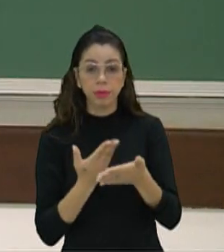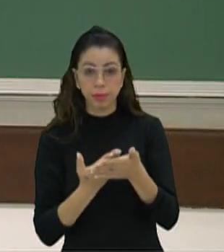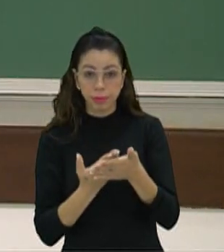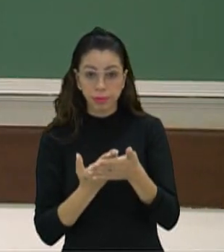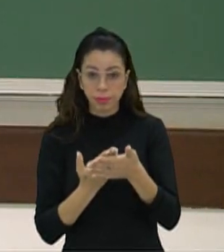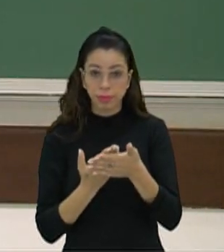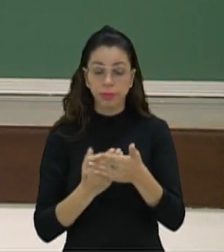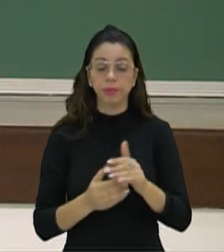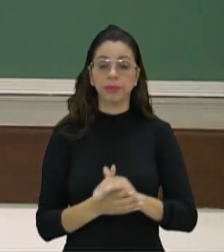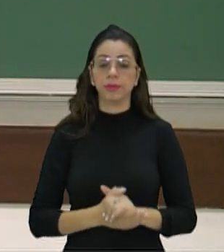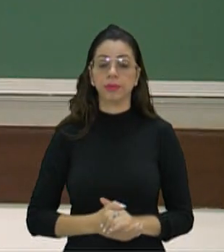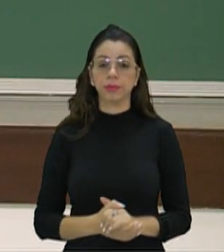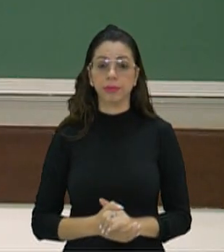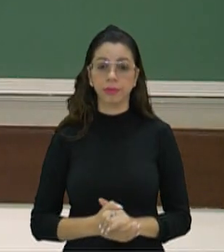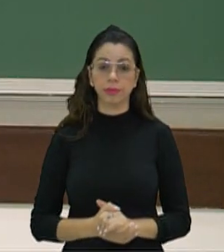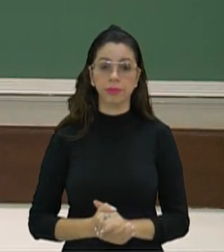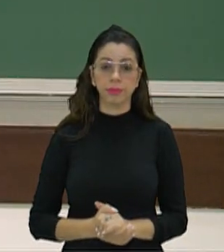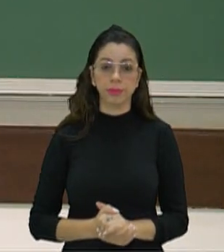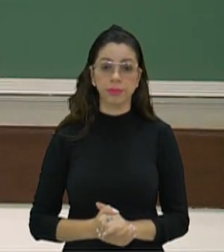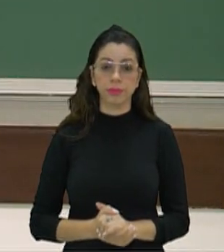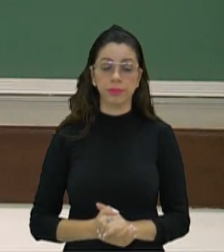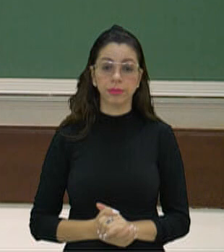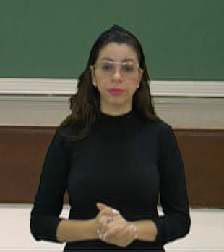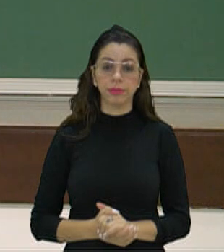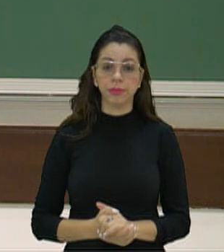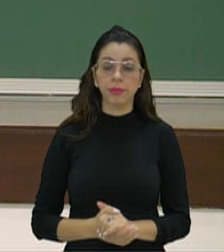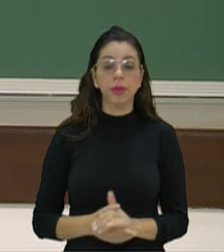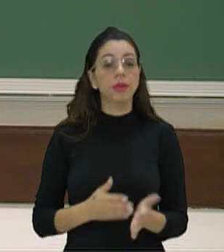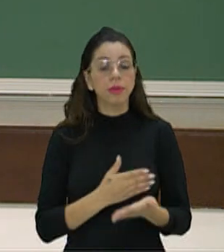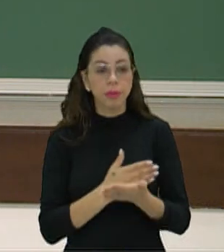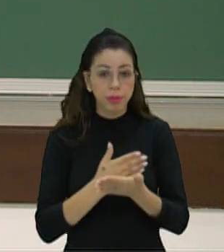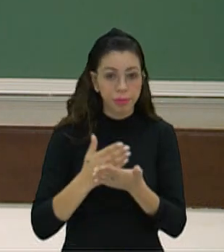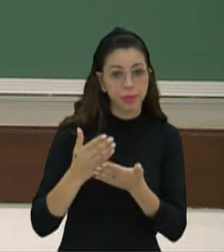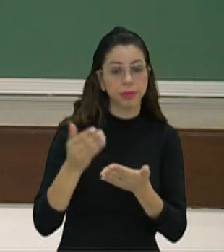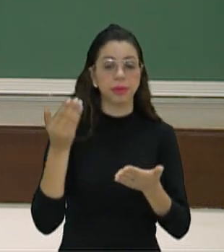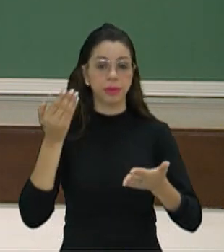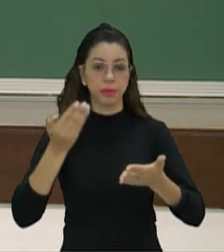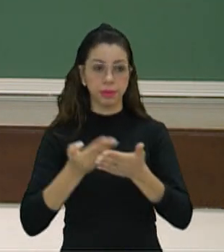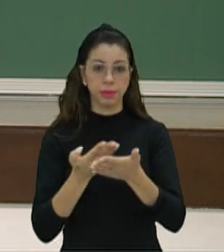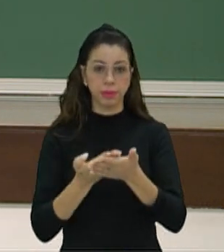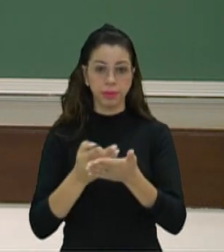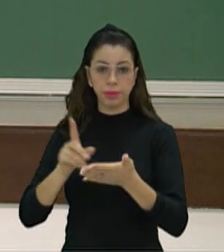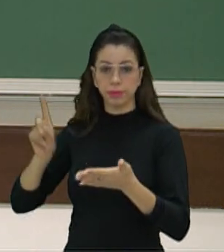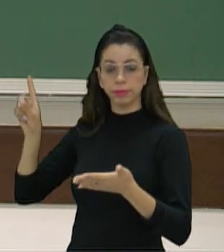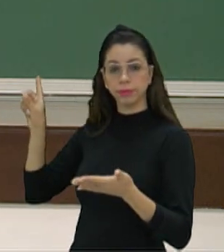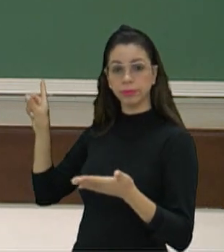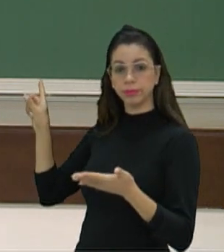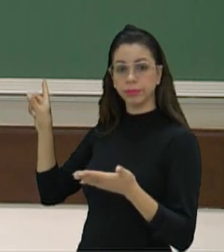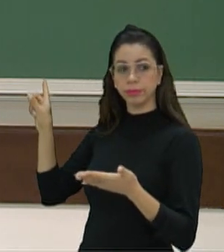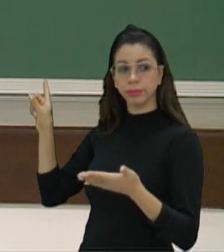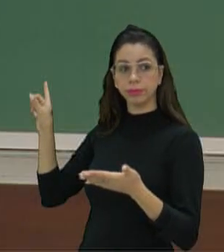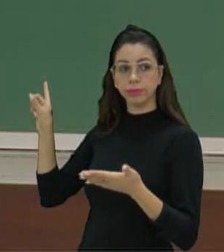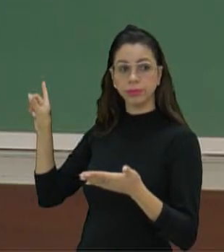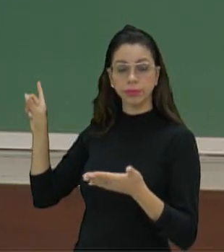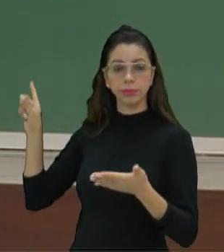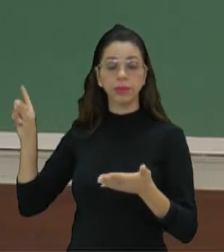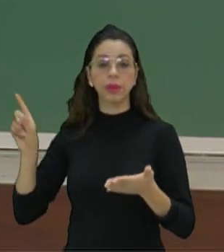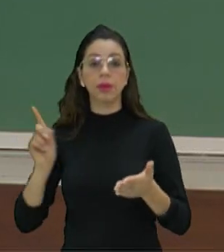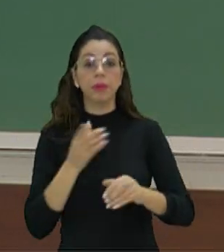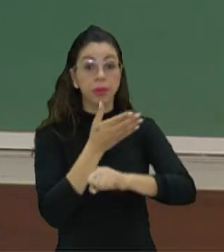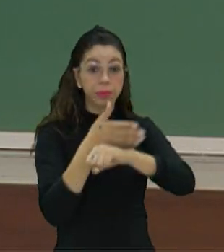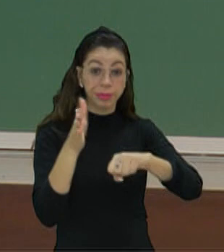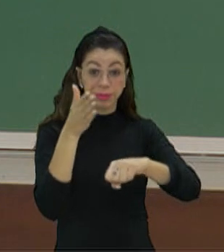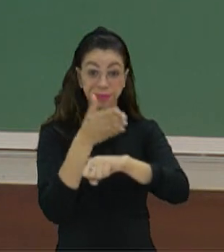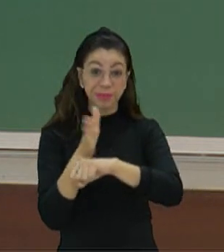torno desse assunto, ok? Então nós vamos dar o nosso pontapé inicial aqui da nossa aula, nesse nosso warm-up, nesse nosso